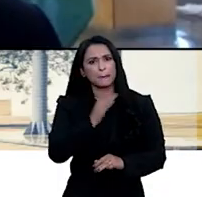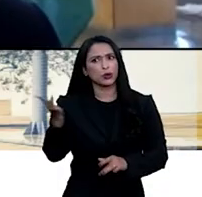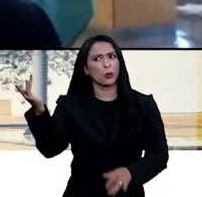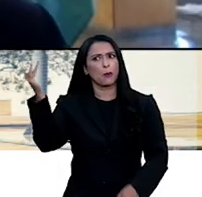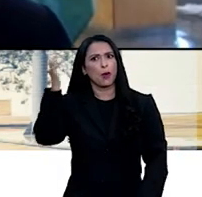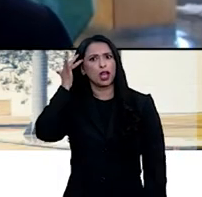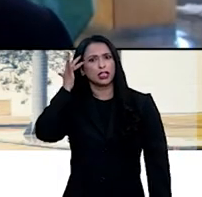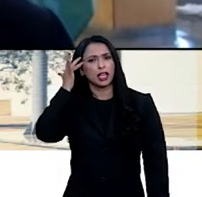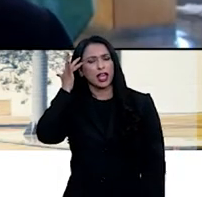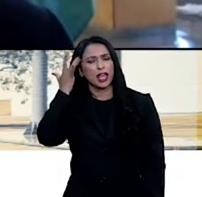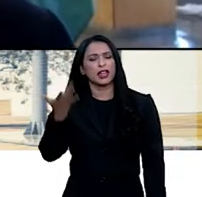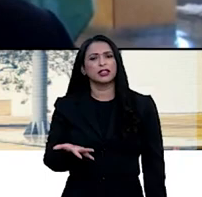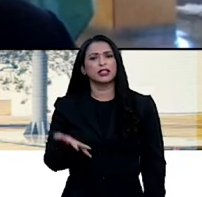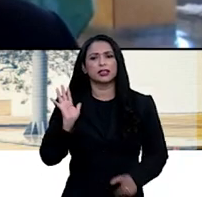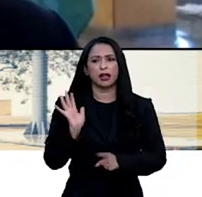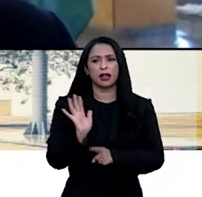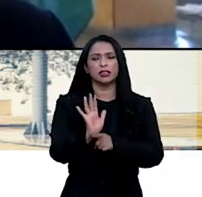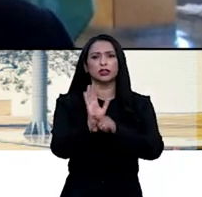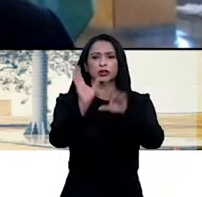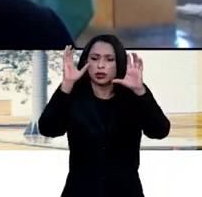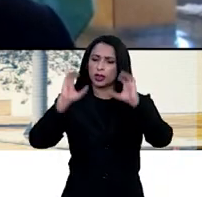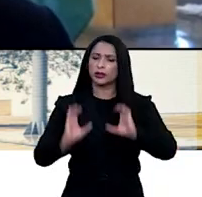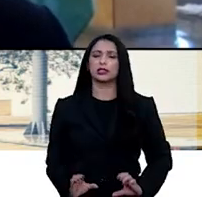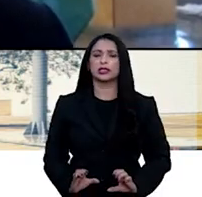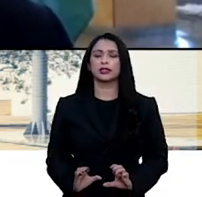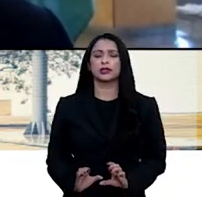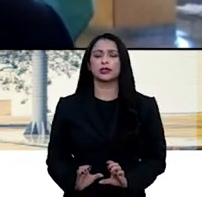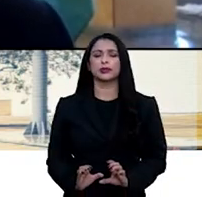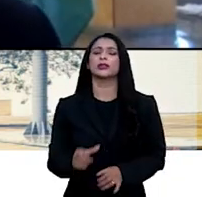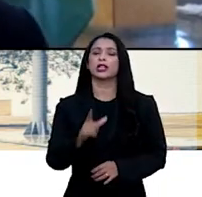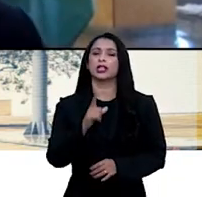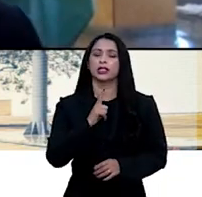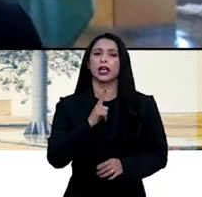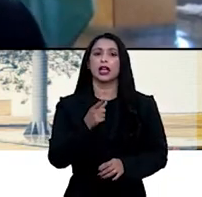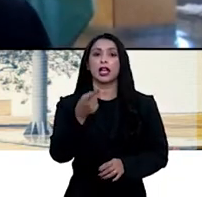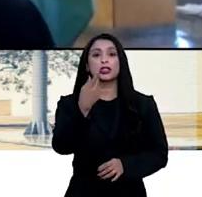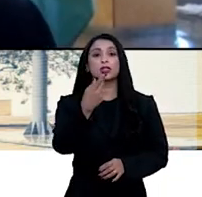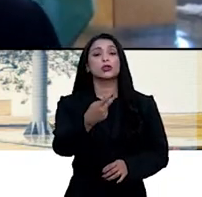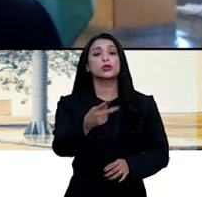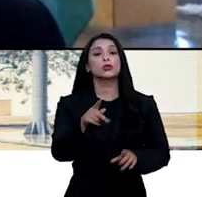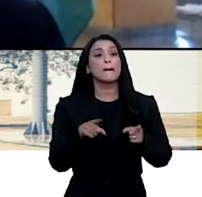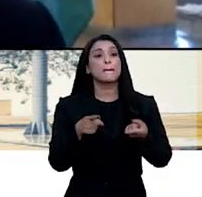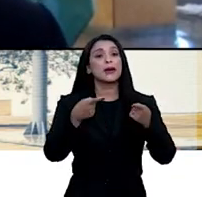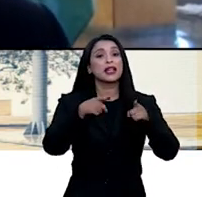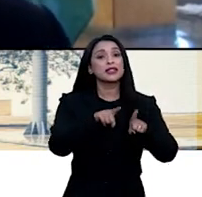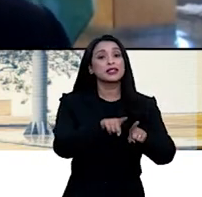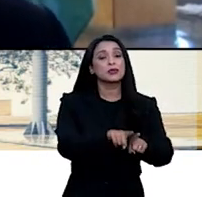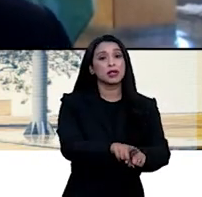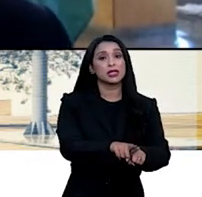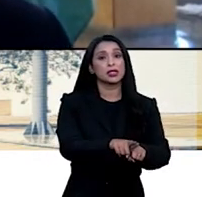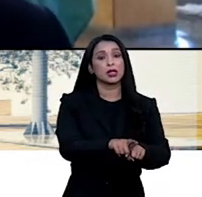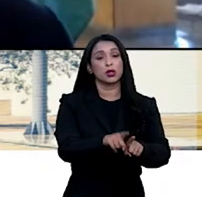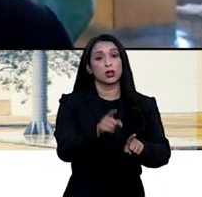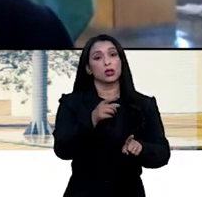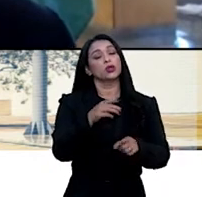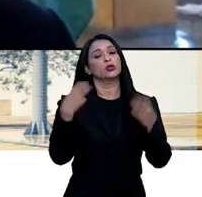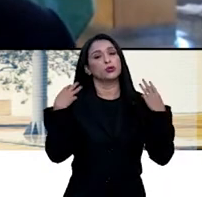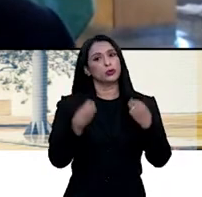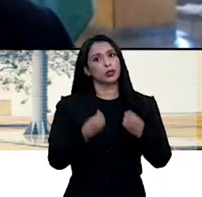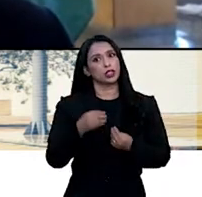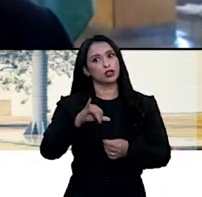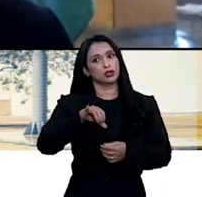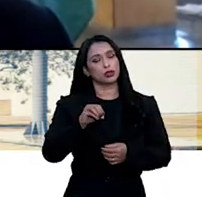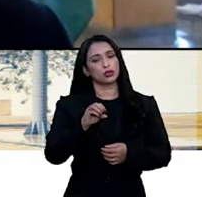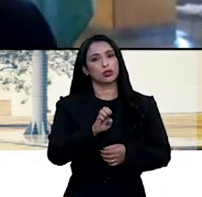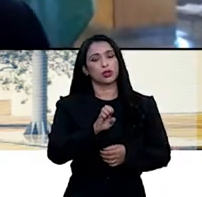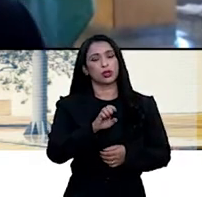cidadã buscaremos Inovar Inovar sempre e prova disso é o fato de que embora